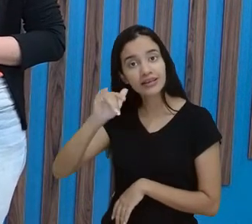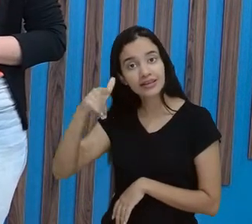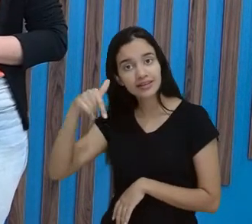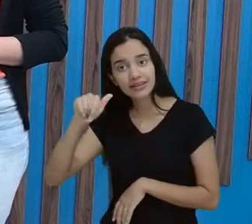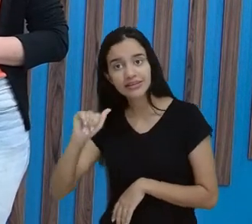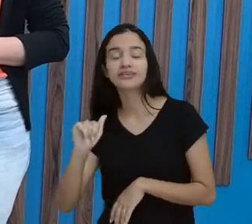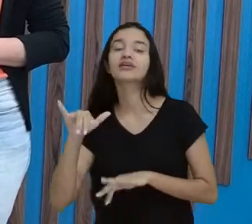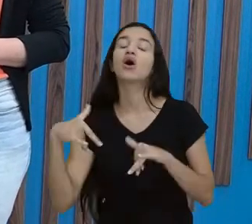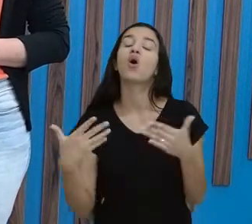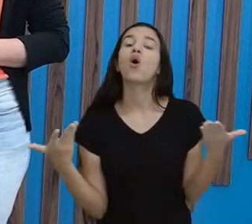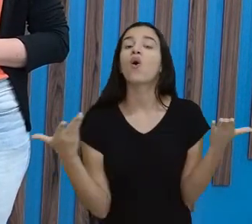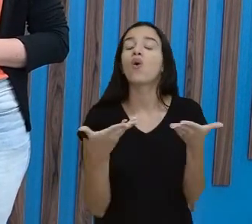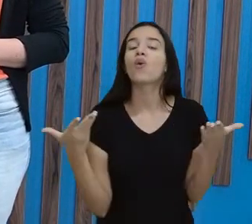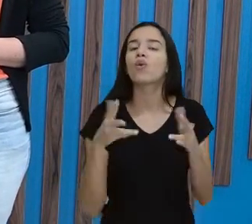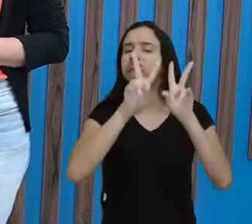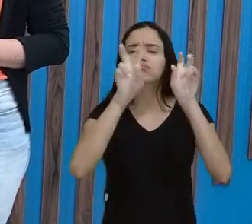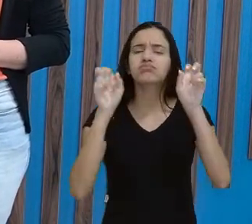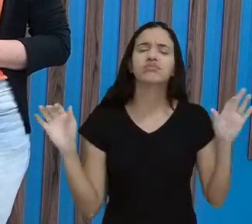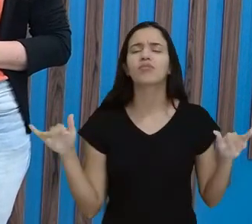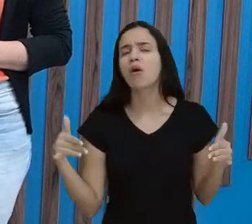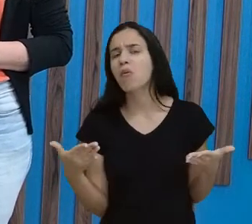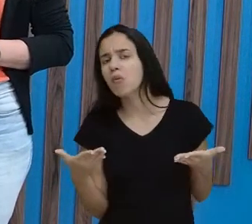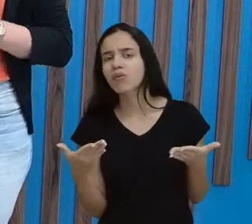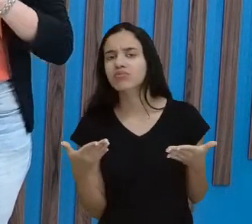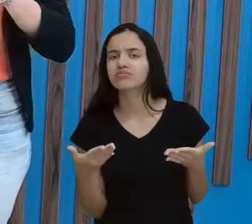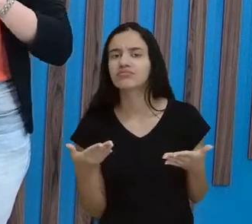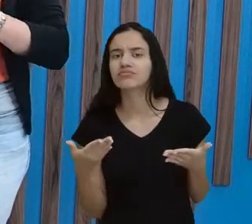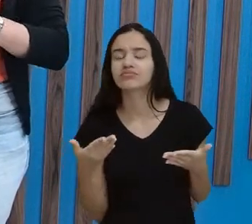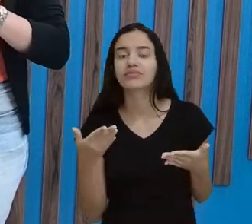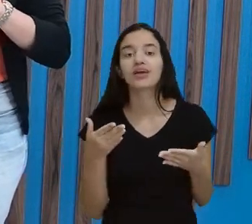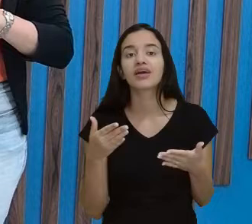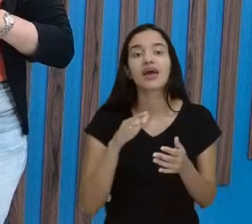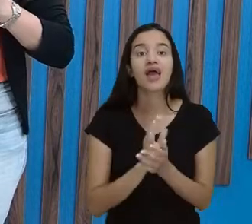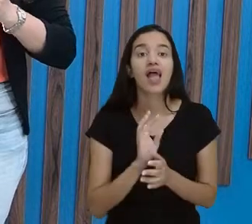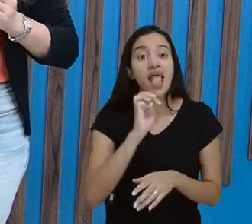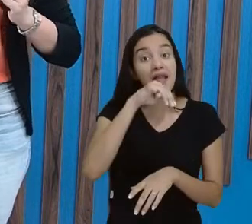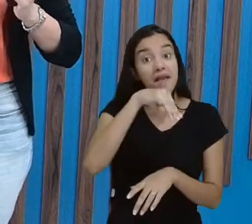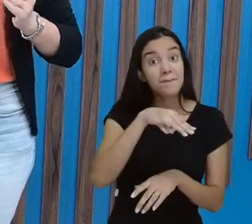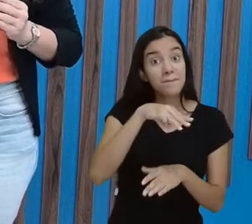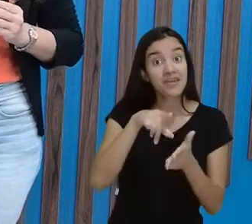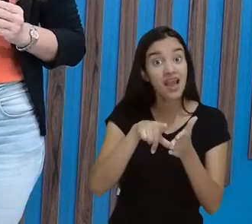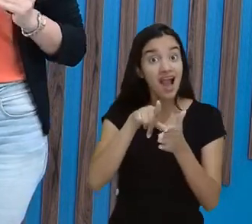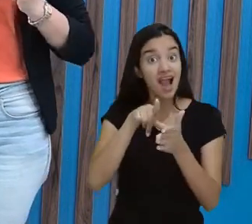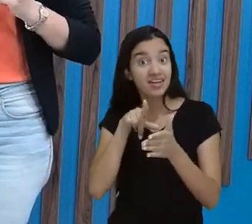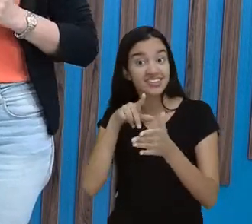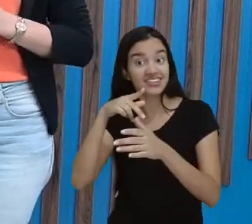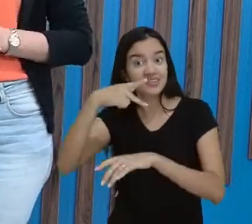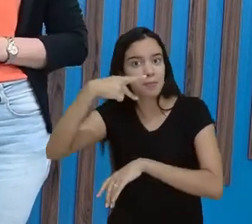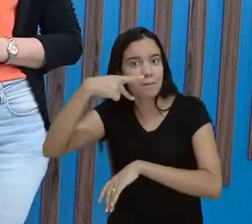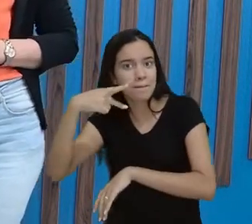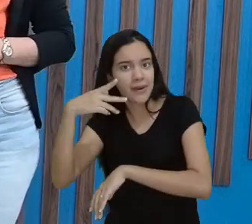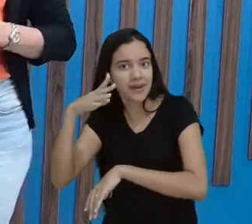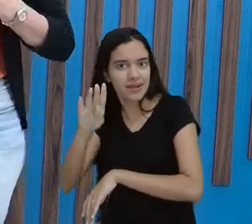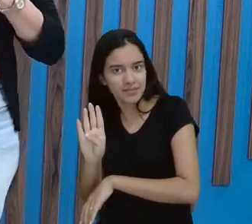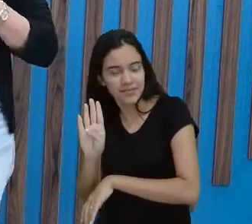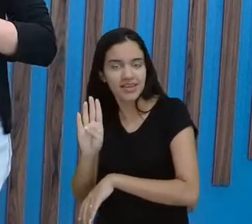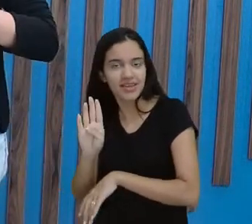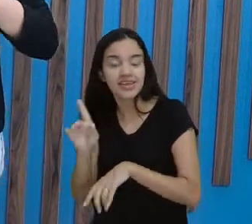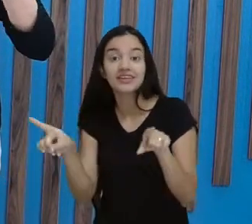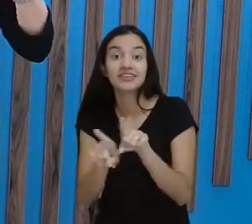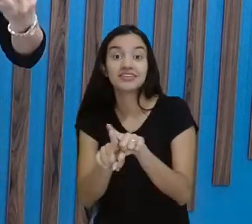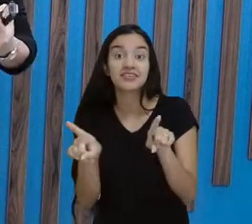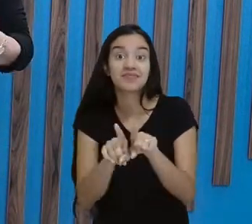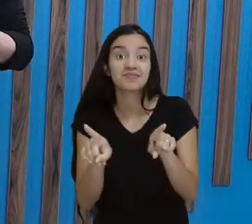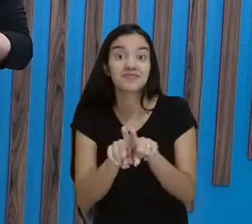anos. Hoje, nosso tema, sabe qual será? M antes de P e B. E N antes